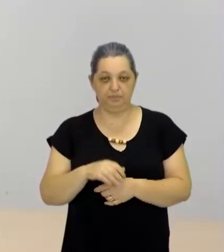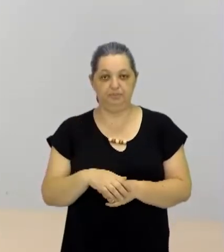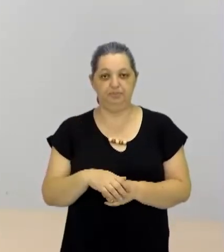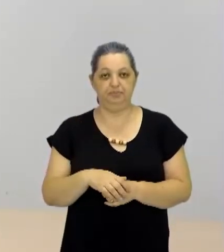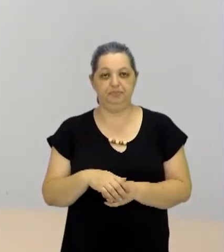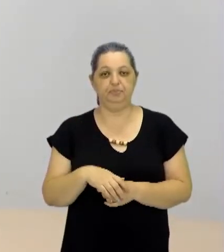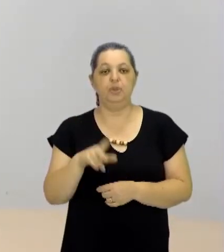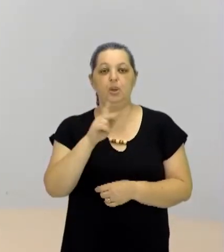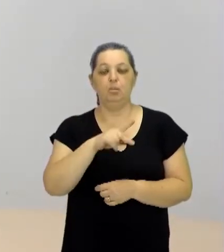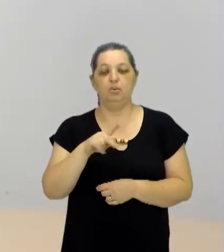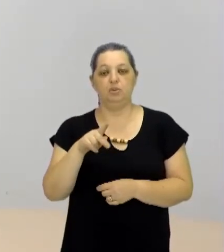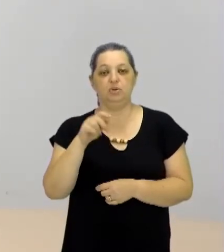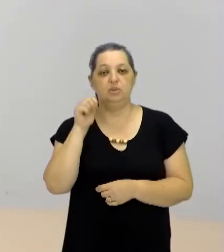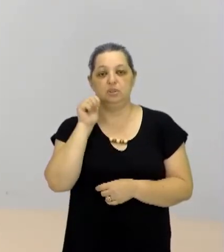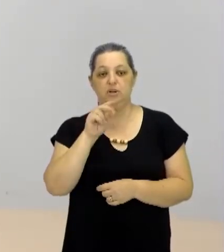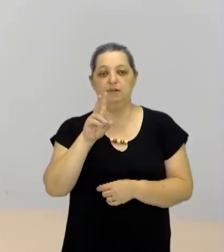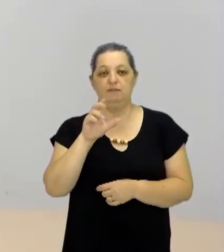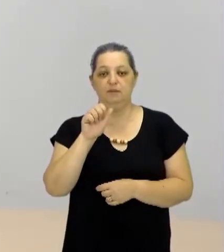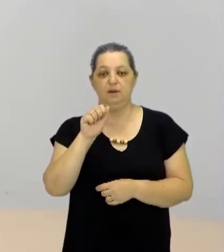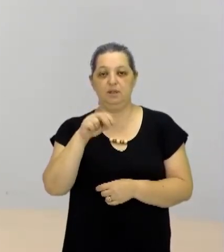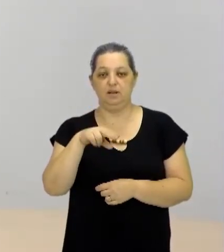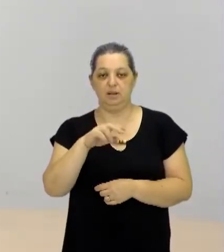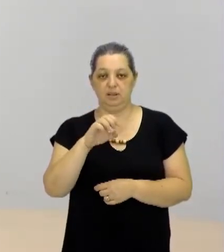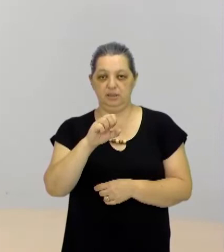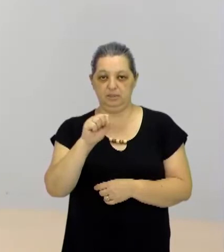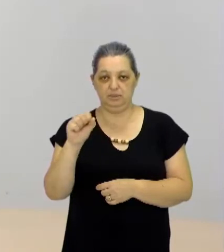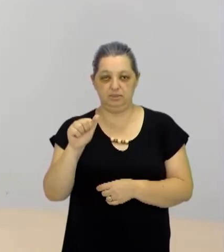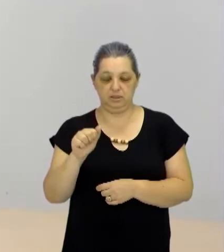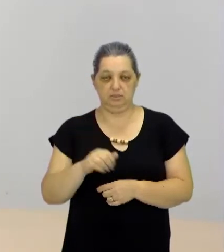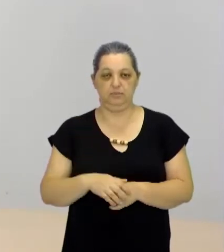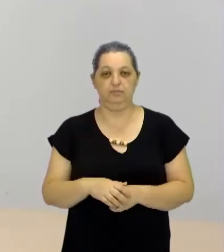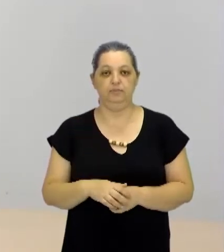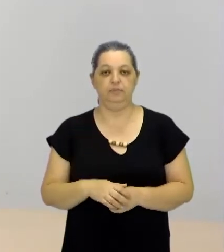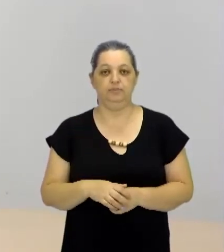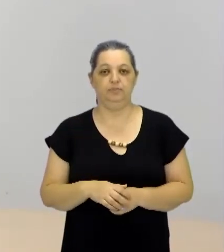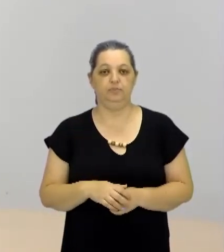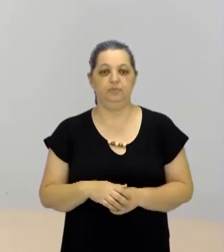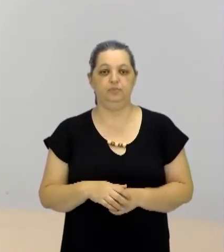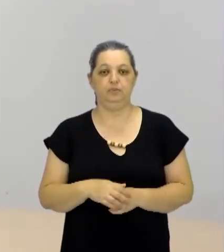professora Vanessa. A Carol, que é a nossa produtora, está dizendo assim, ó,